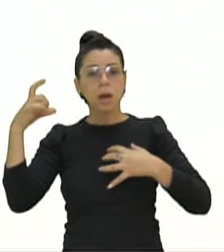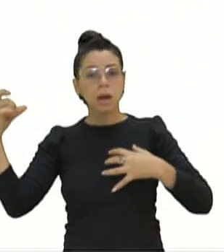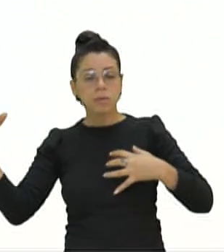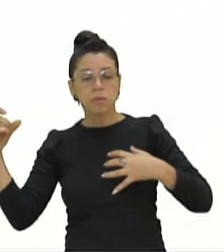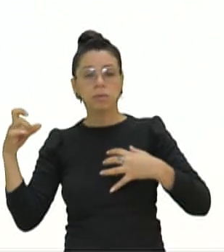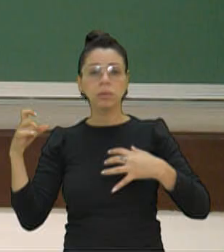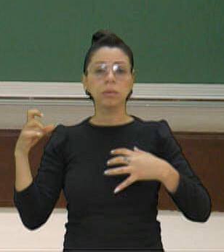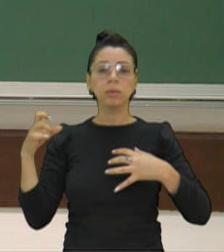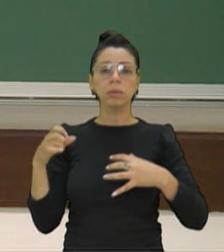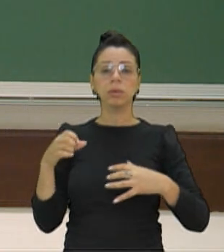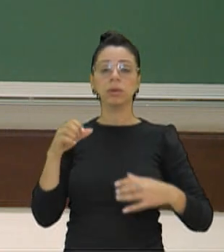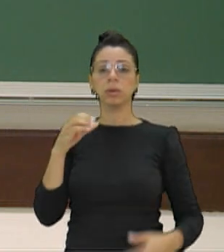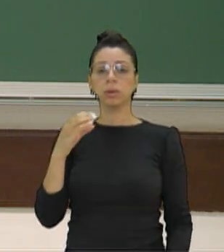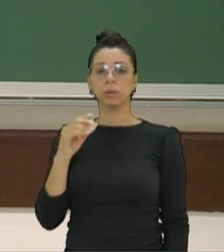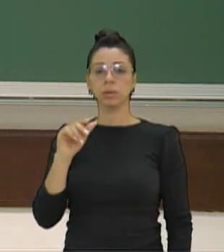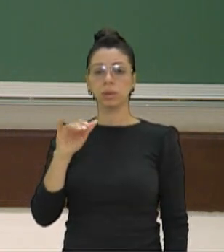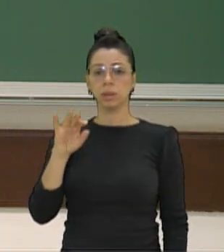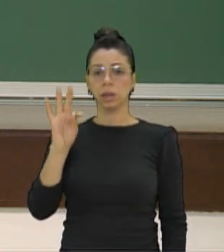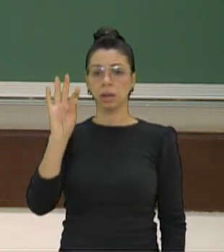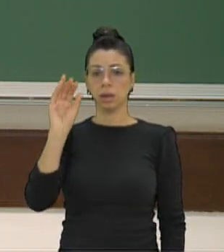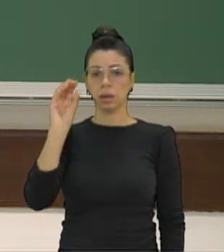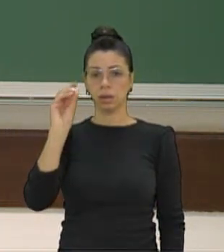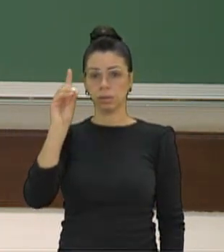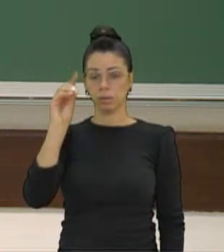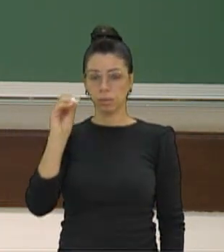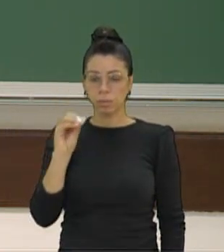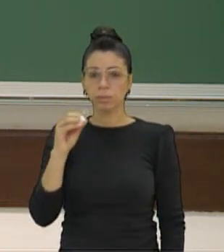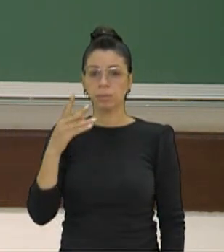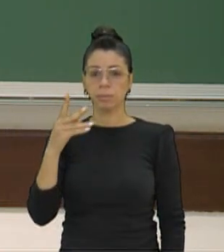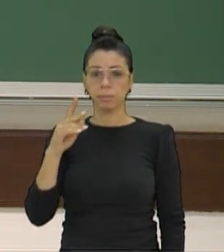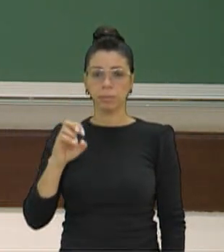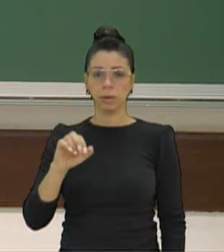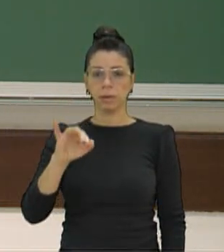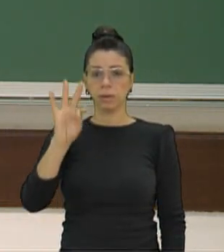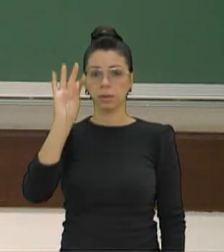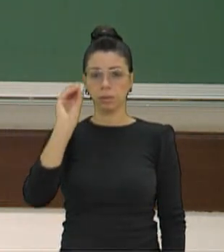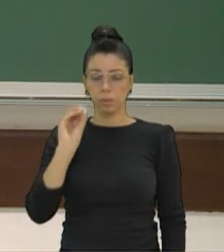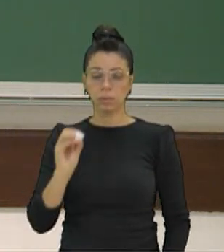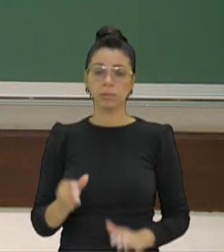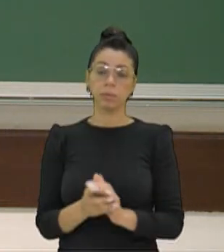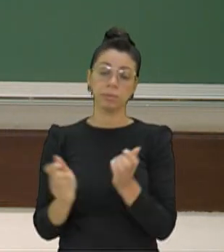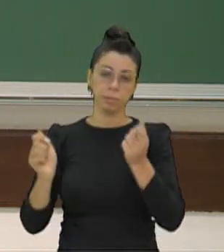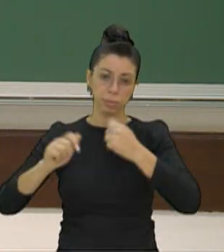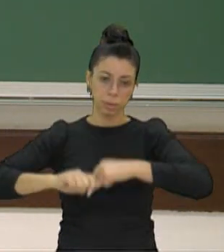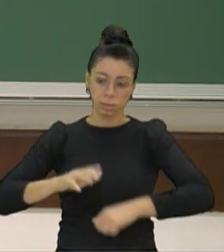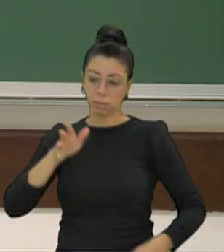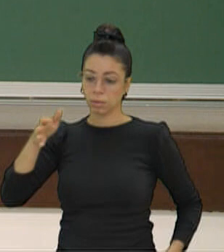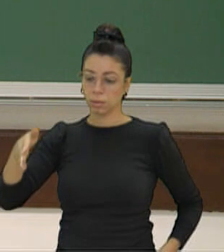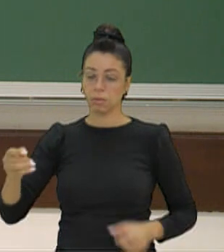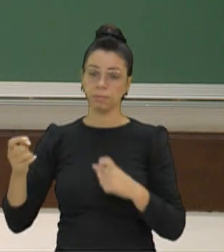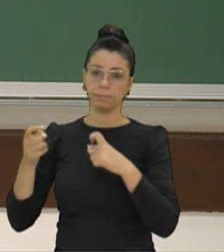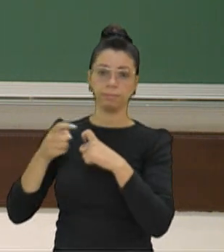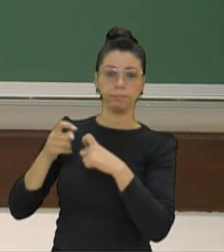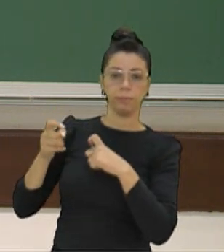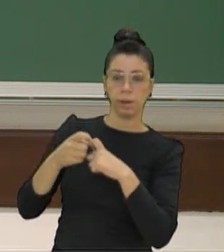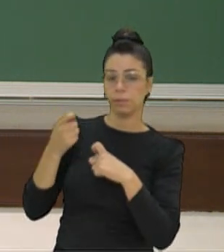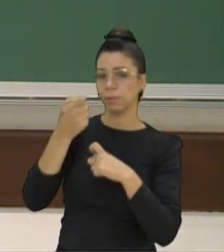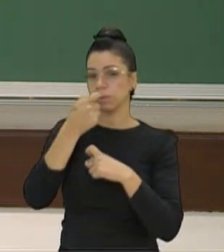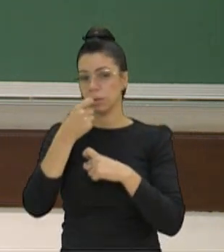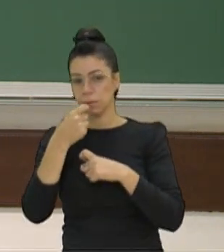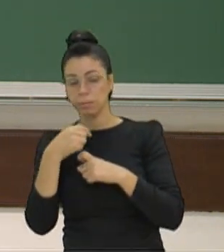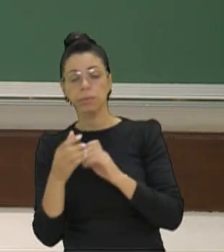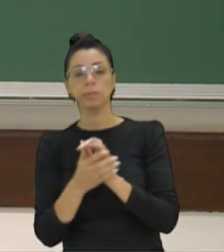popularmente chama aí de chiado no peito, chio de peito, tá? Tem que fazer o tratamento, né, o acompanhamento para